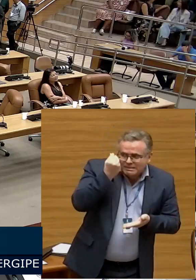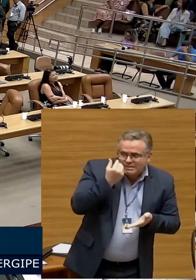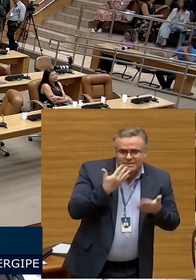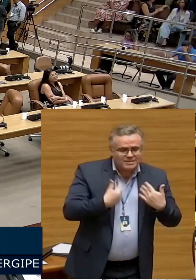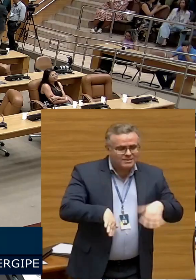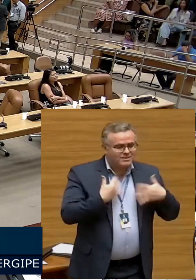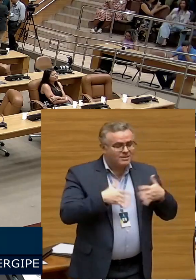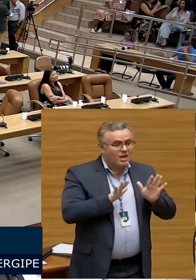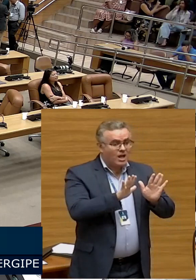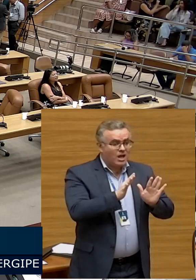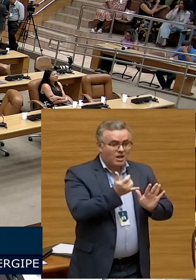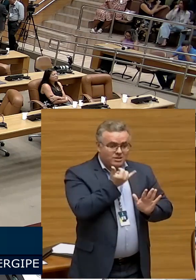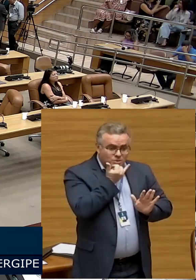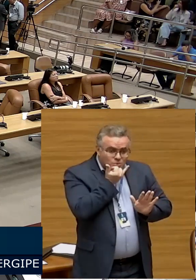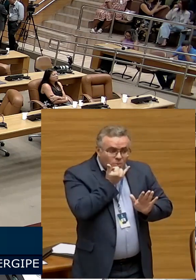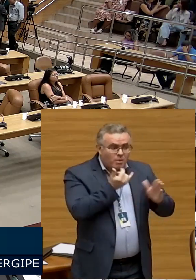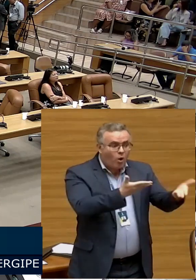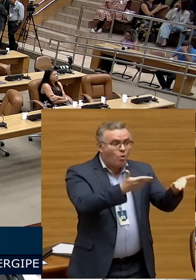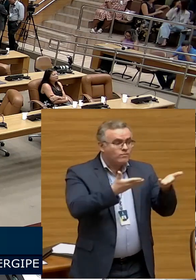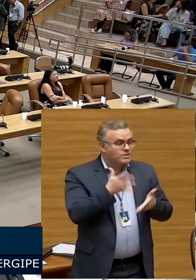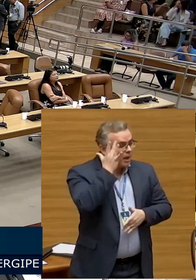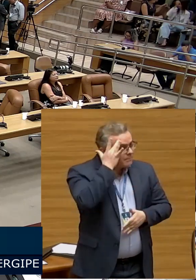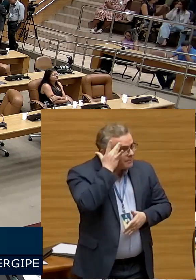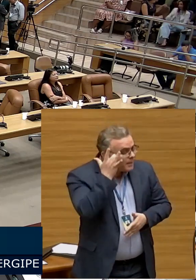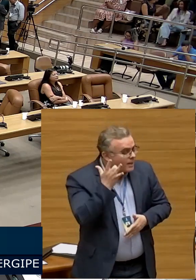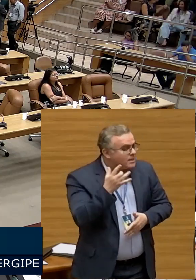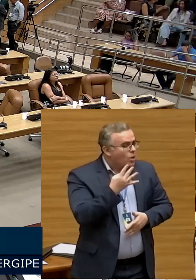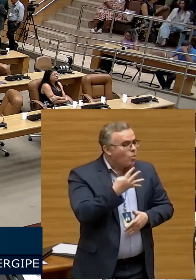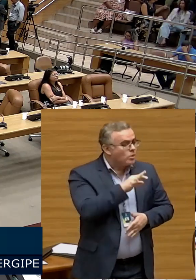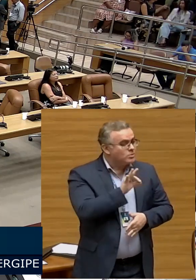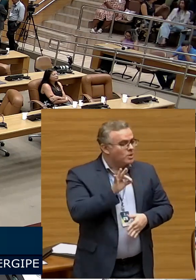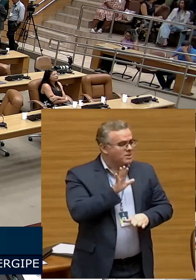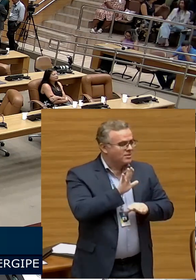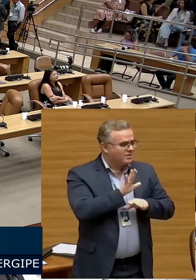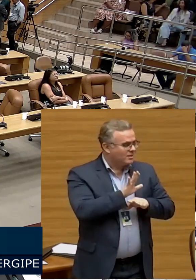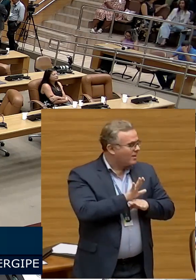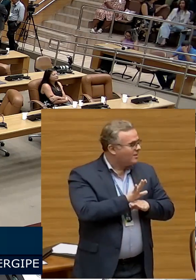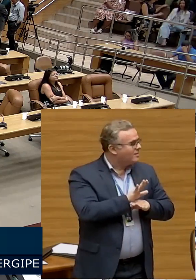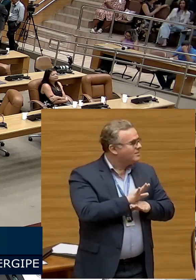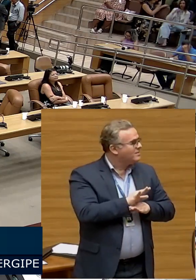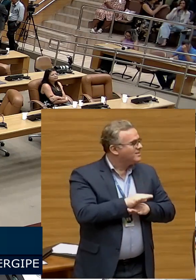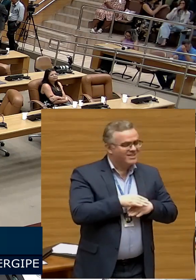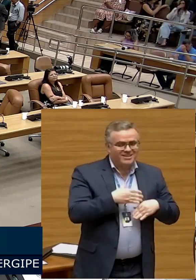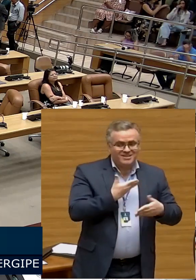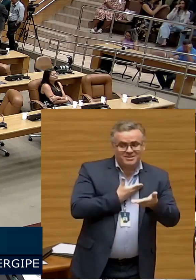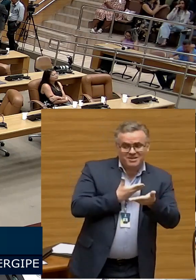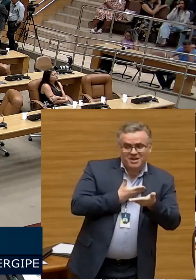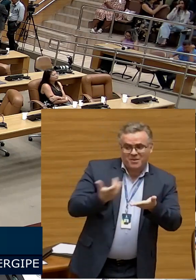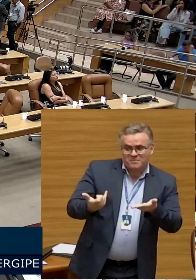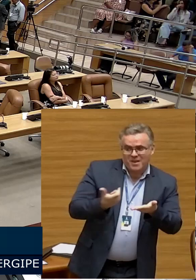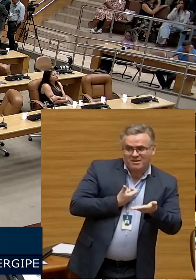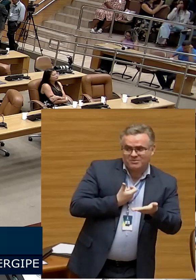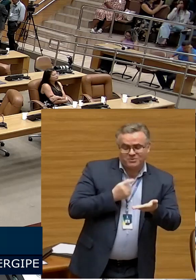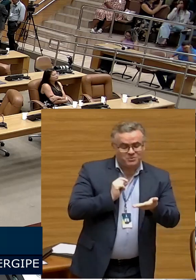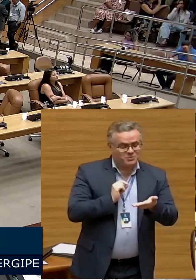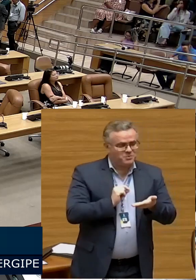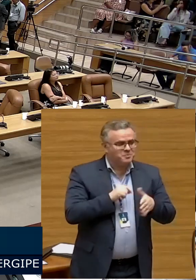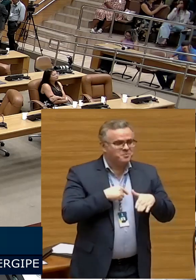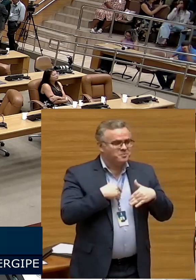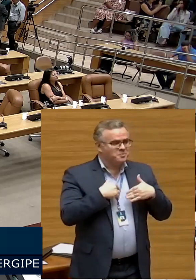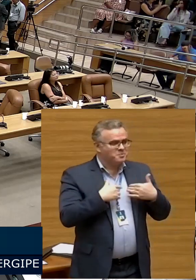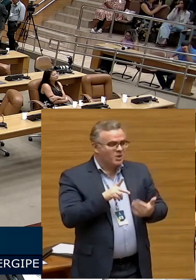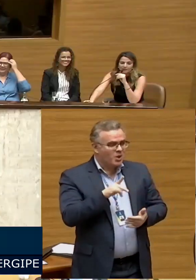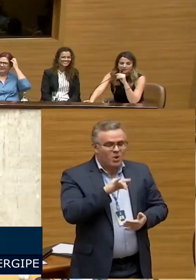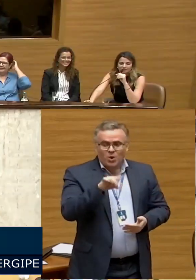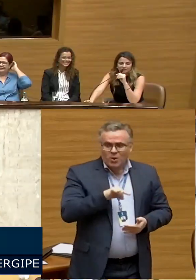Só fazendo um convite que amanhã, às 16 horas, meu amigo ali me lembrou, Luiz Carlos,